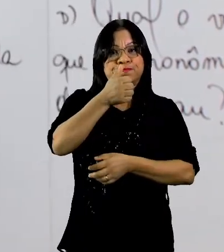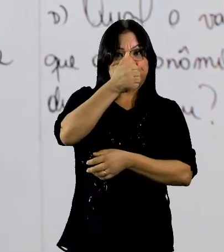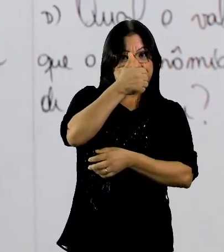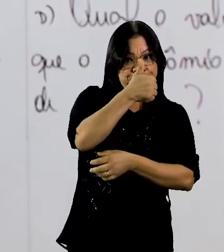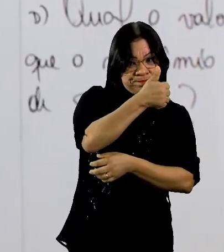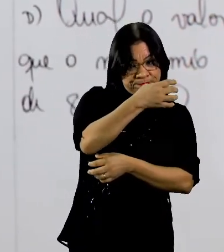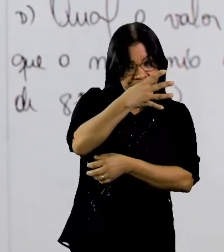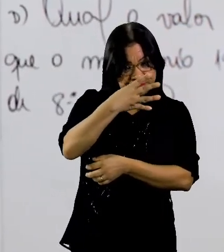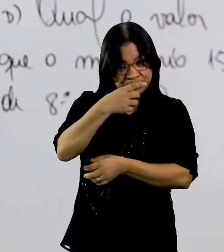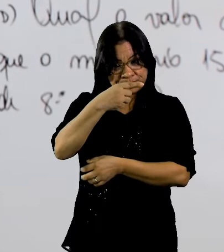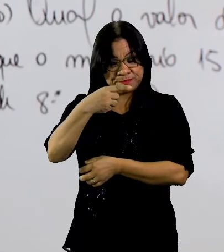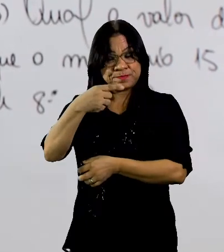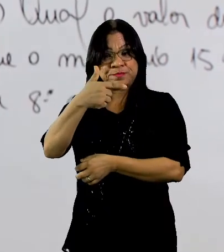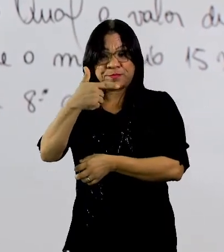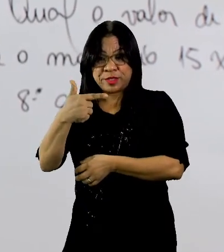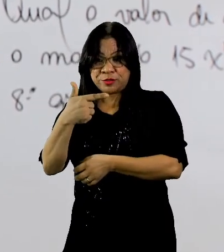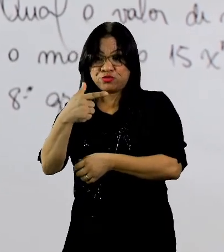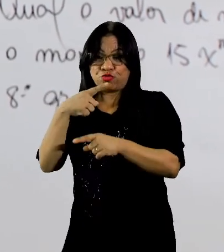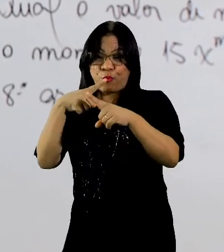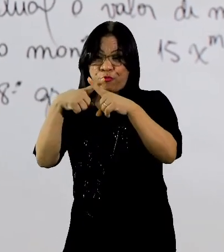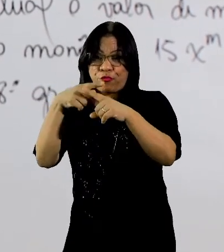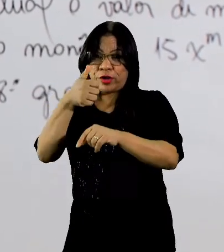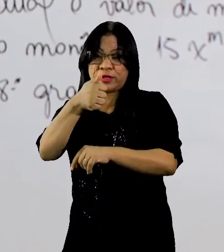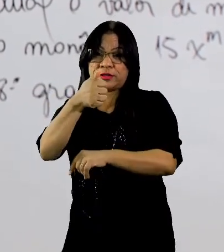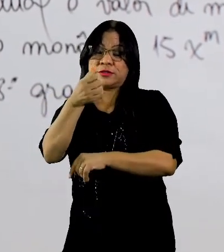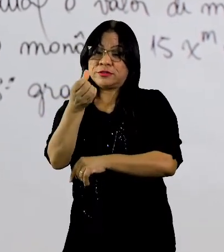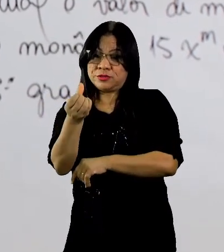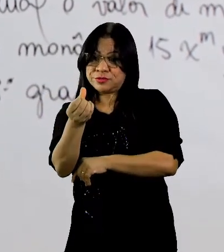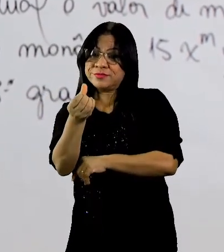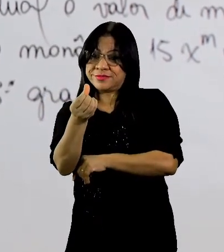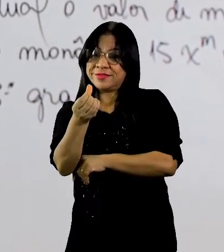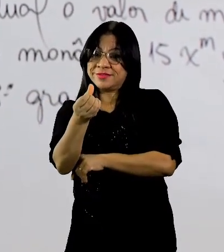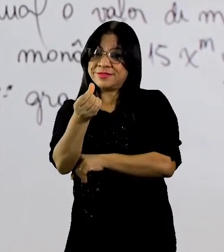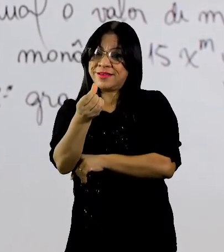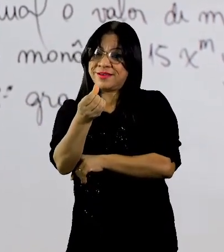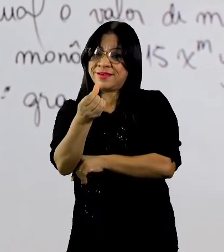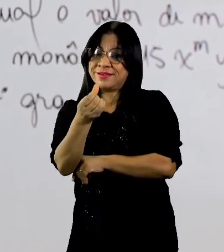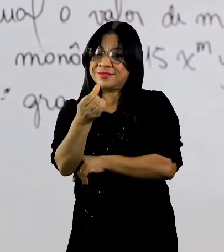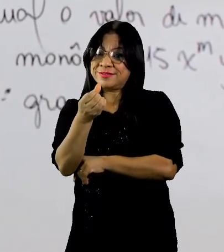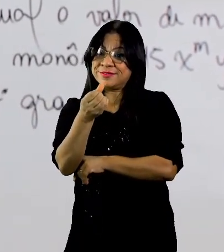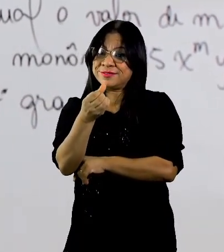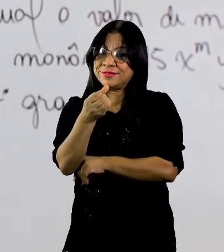14 menos 2 vezes 16. Logo, eu tenho menos